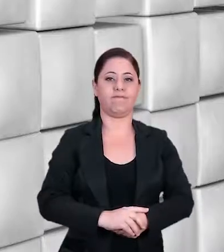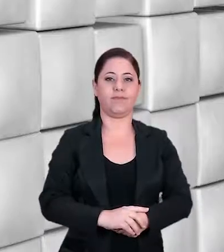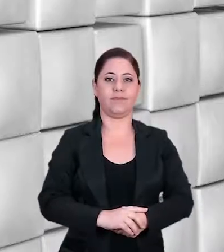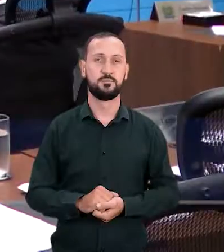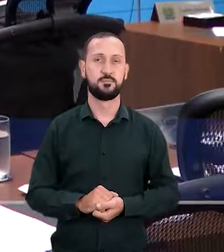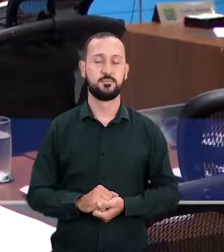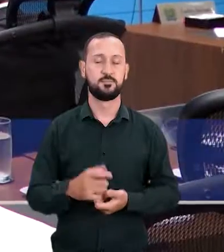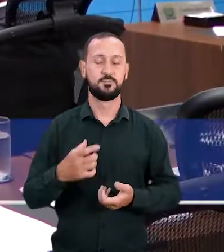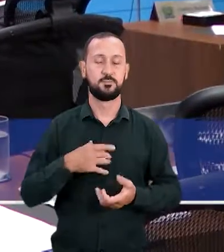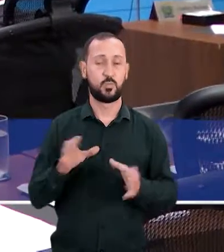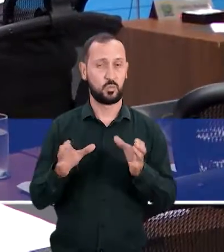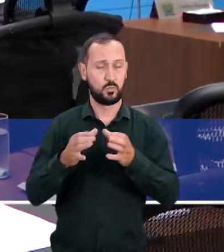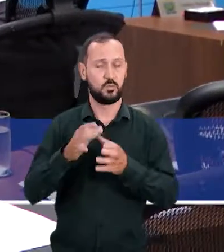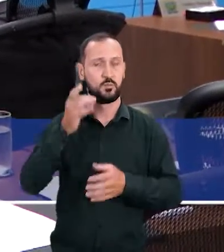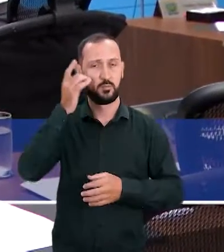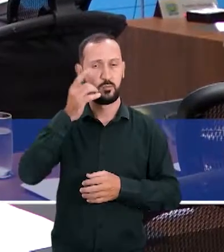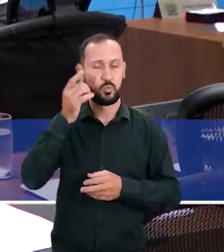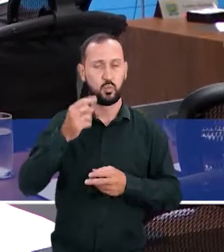governador.